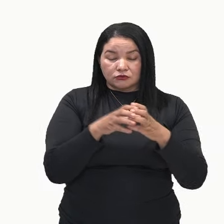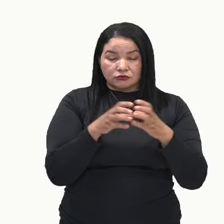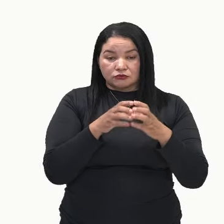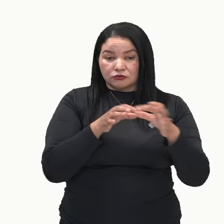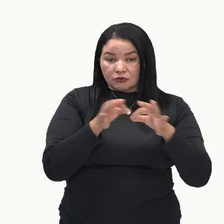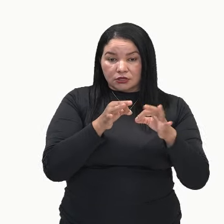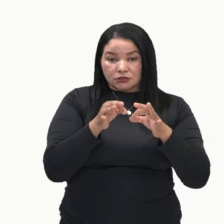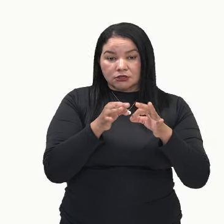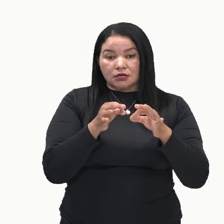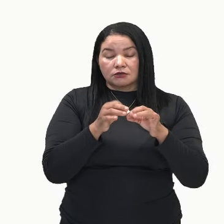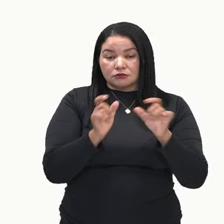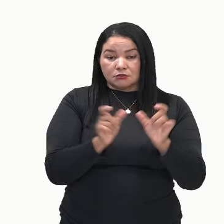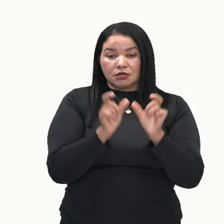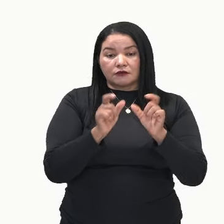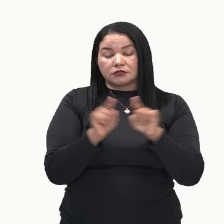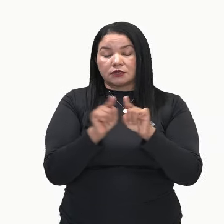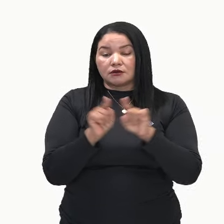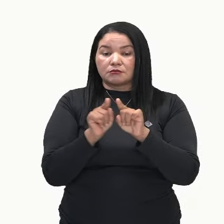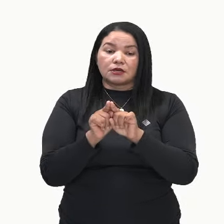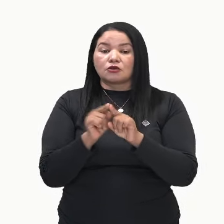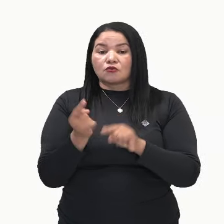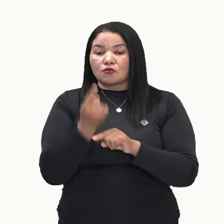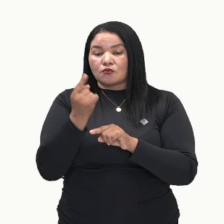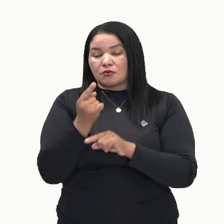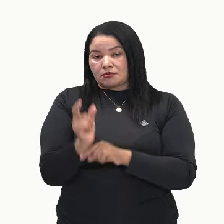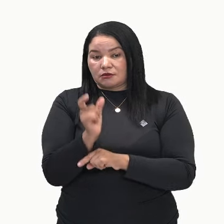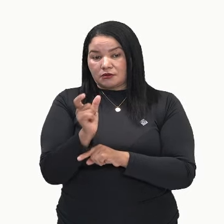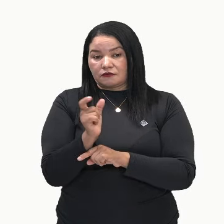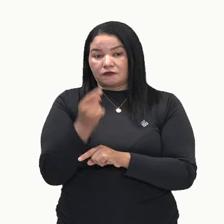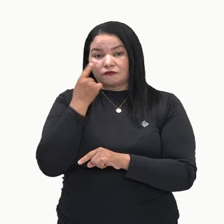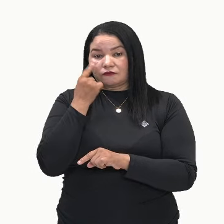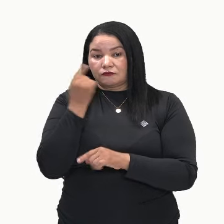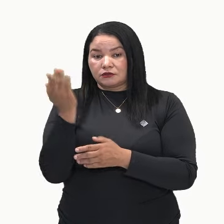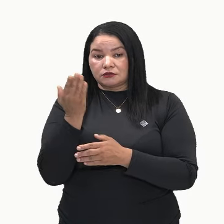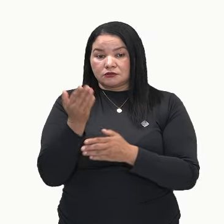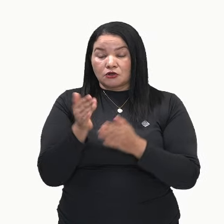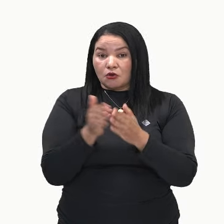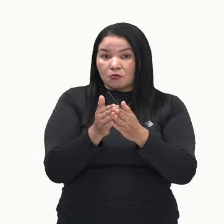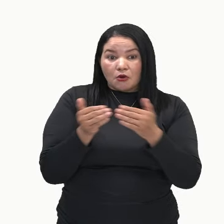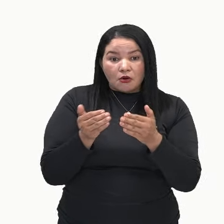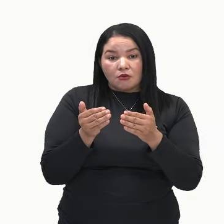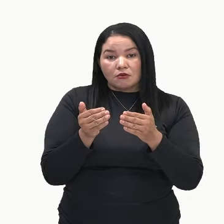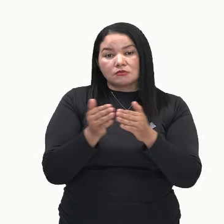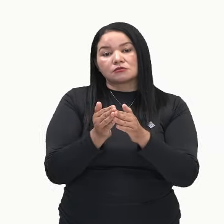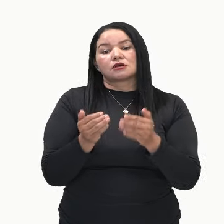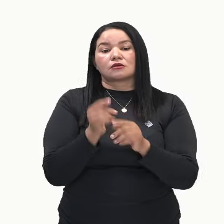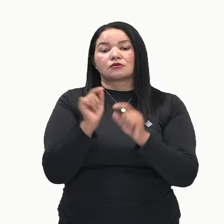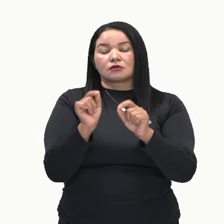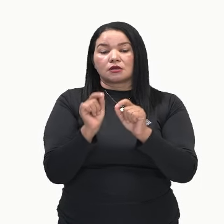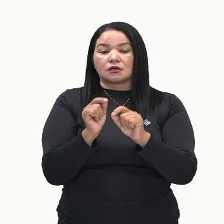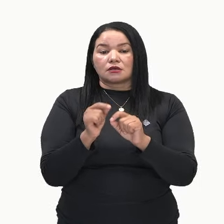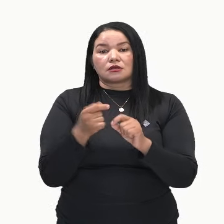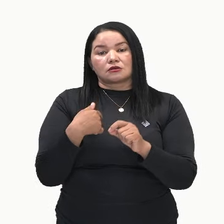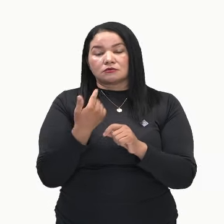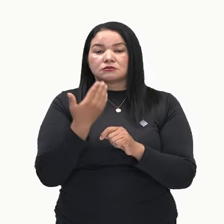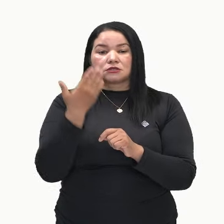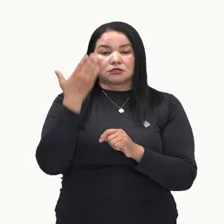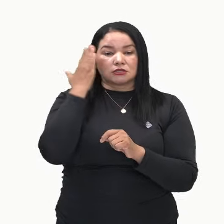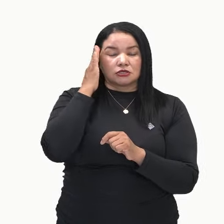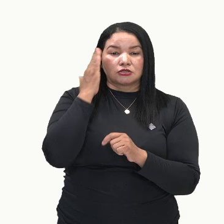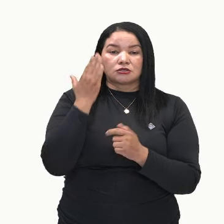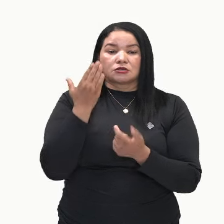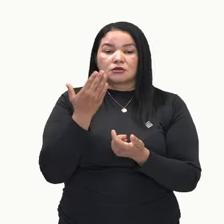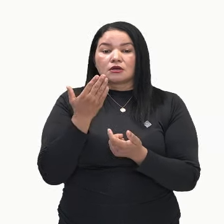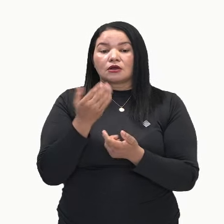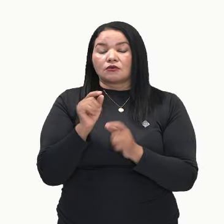só palavra. Então, eu tenho aqui socorro. Uma pessoa profere, não tenho verbo nenhum aí, mas eu tenho um sentido completo. Eu sei que alguém